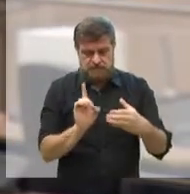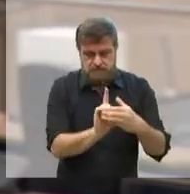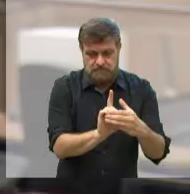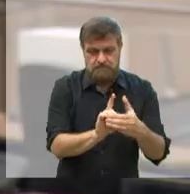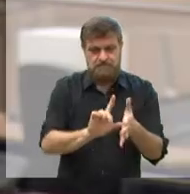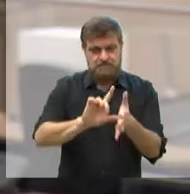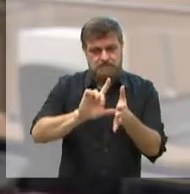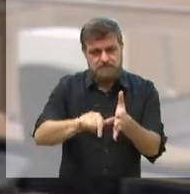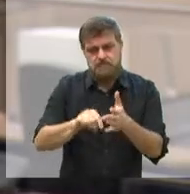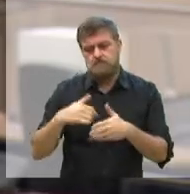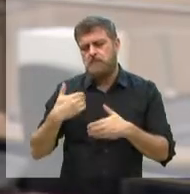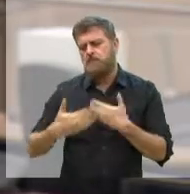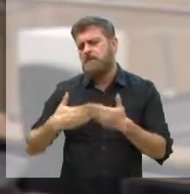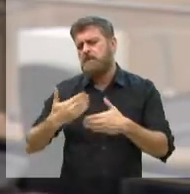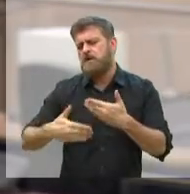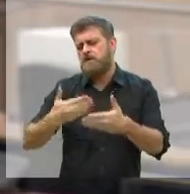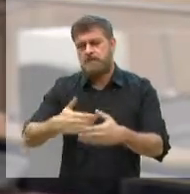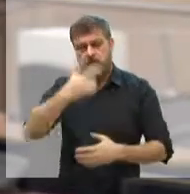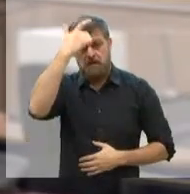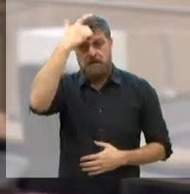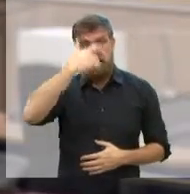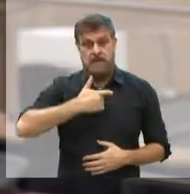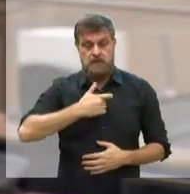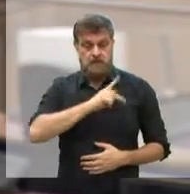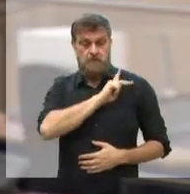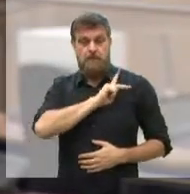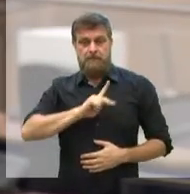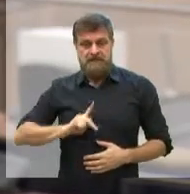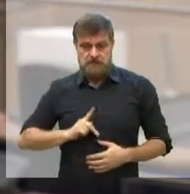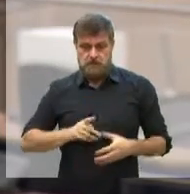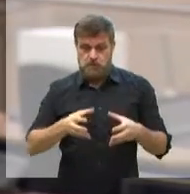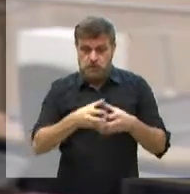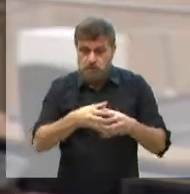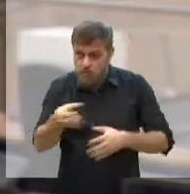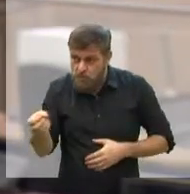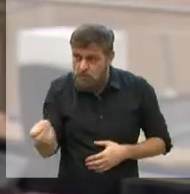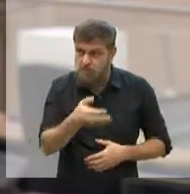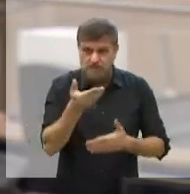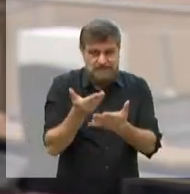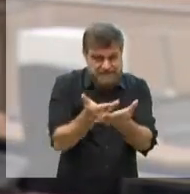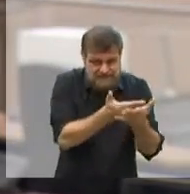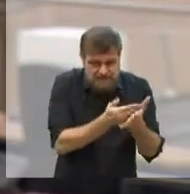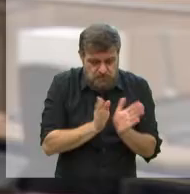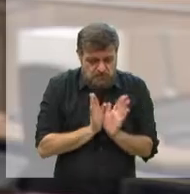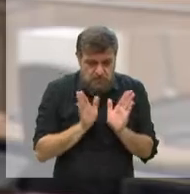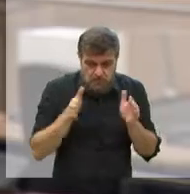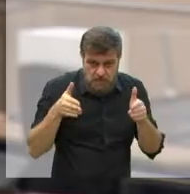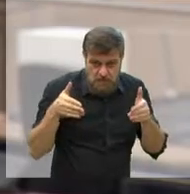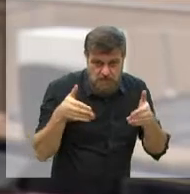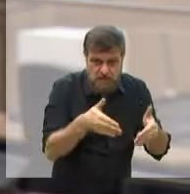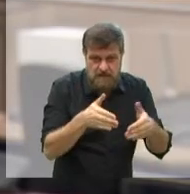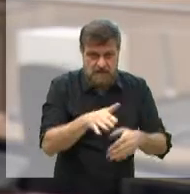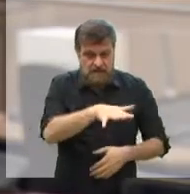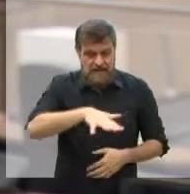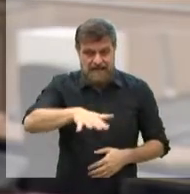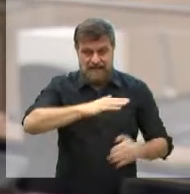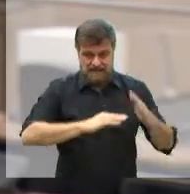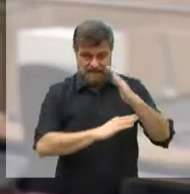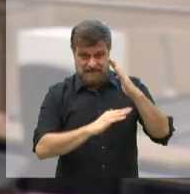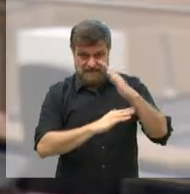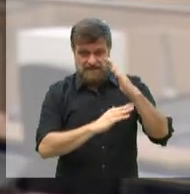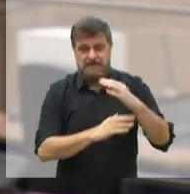depois, passado isto, eu me tornei o presidente de uma nova comissão de estudo, uma comissão especial de estudos dentro da